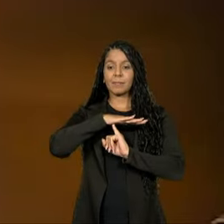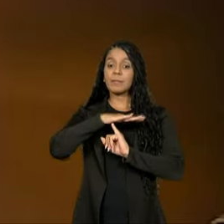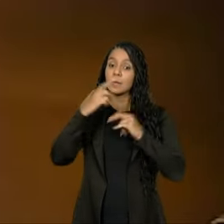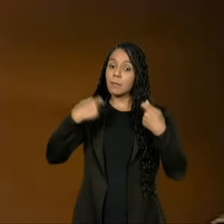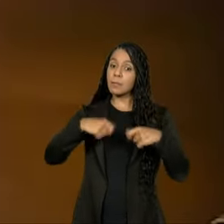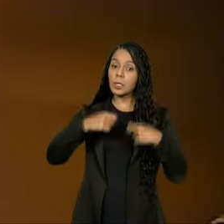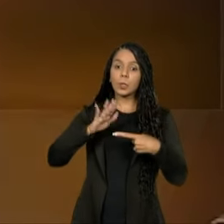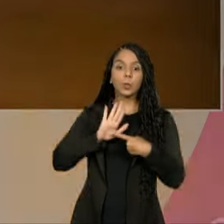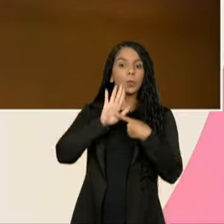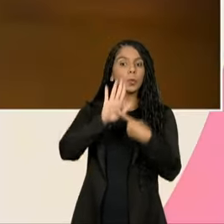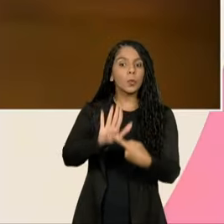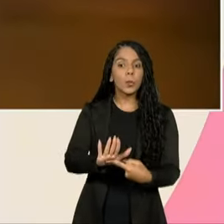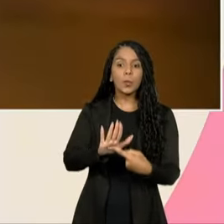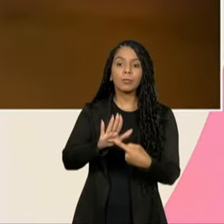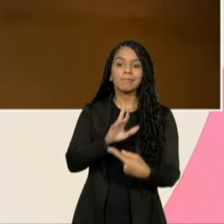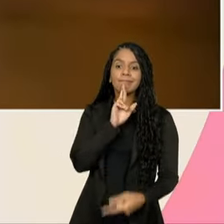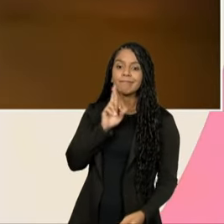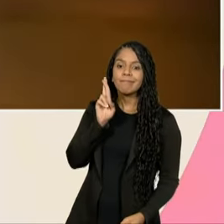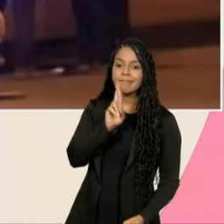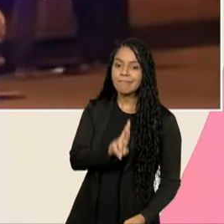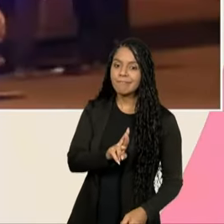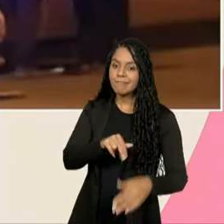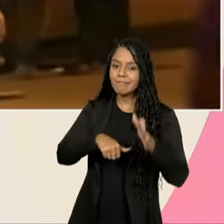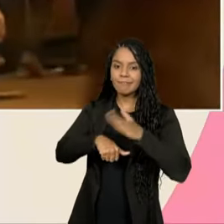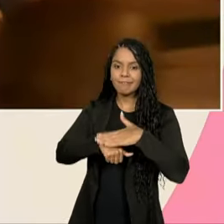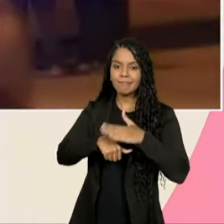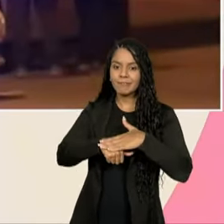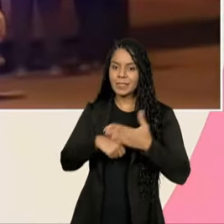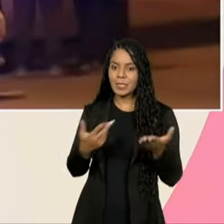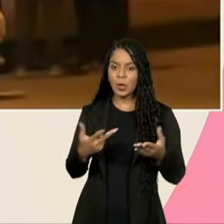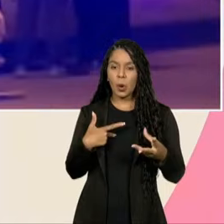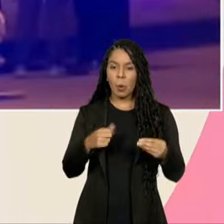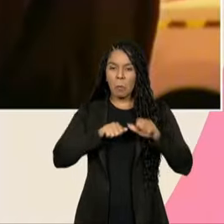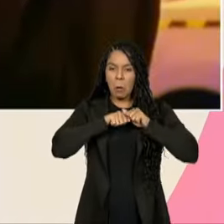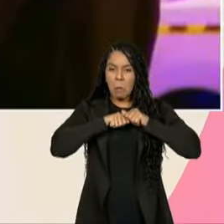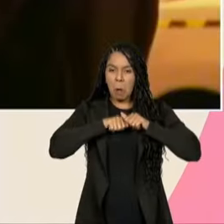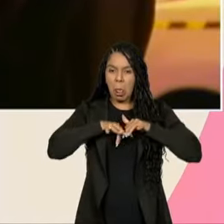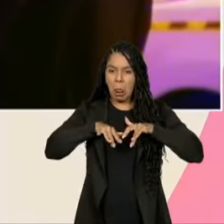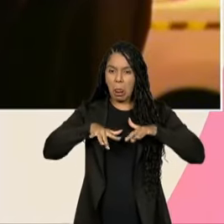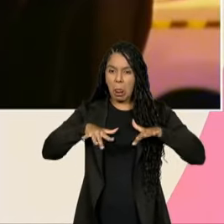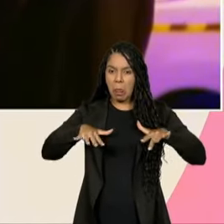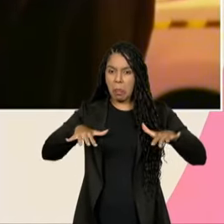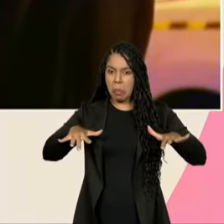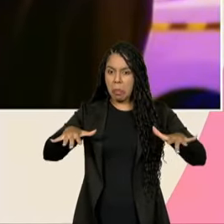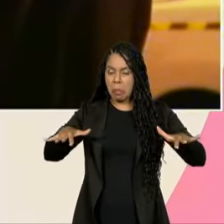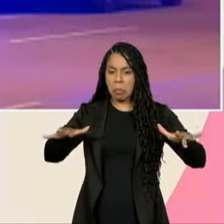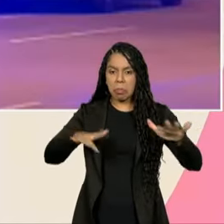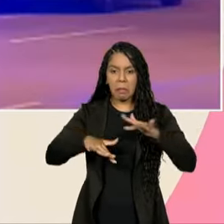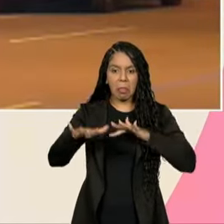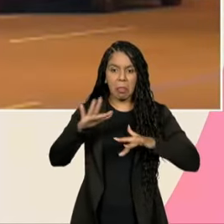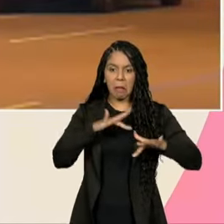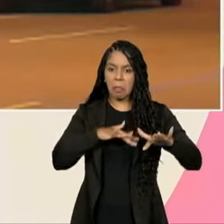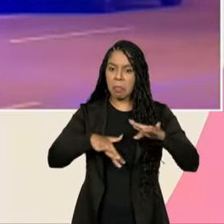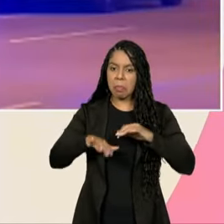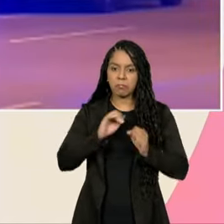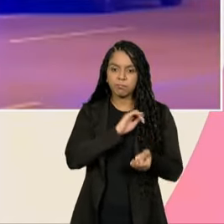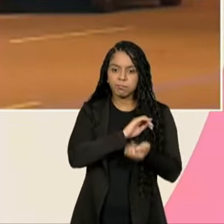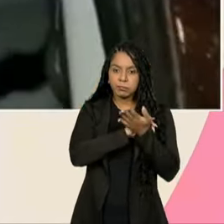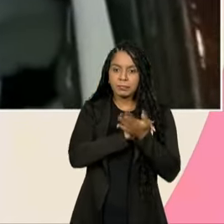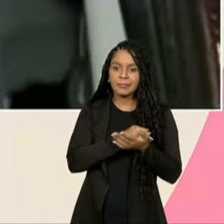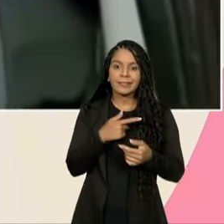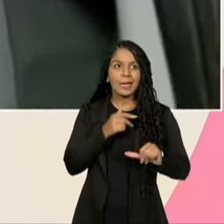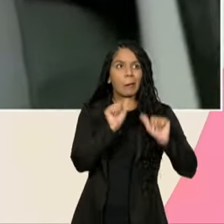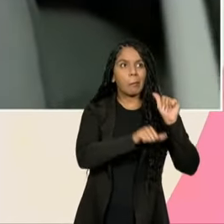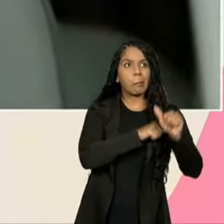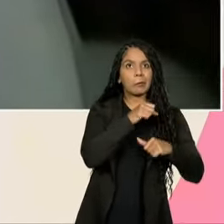apontar a saída delas próprias. Isso. Quando elas estão tão contaminadas ao ponto de ter alguém que consegue mudar o promotor, mudar o